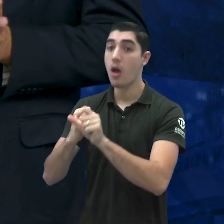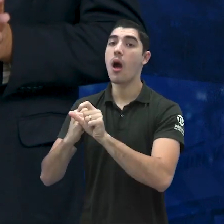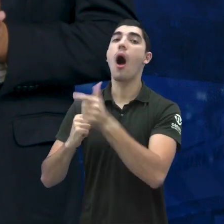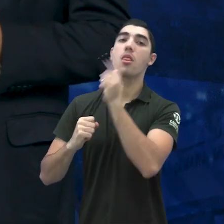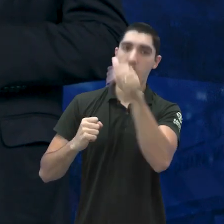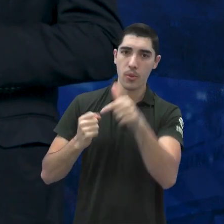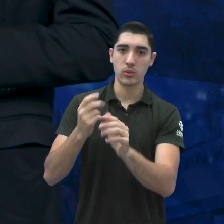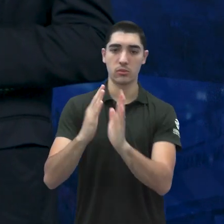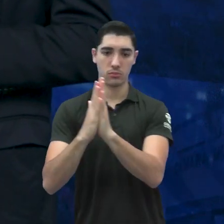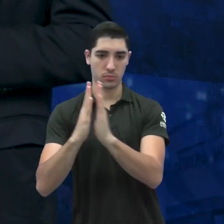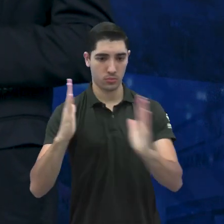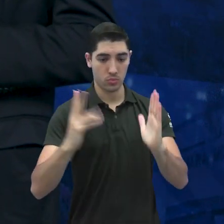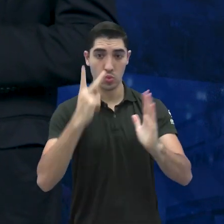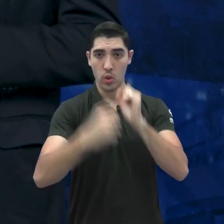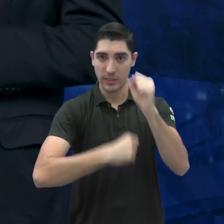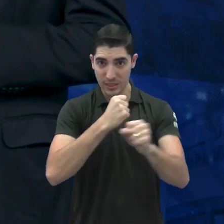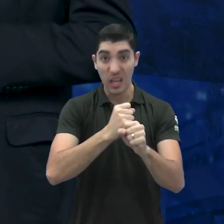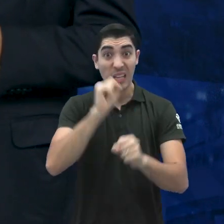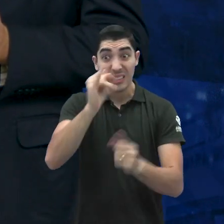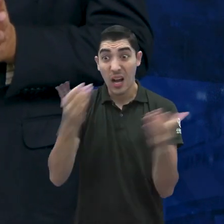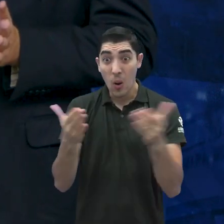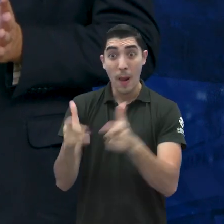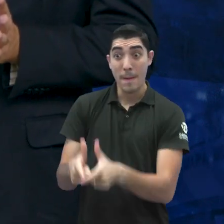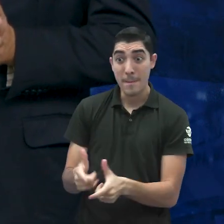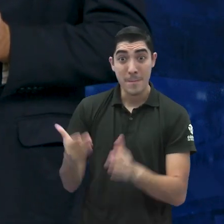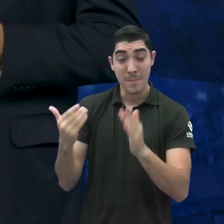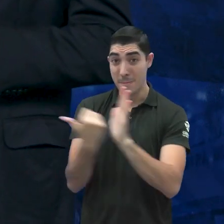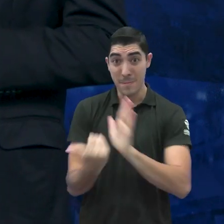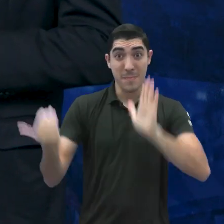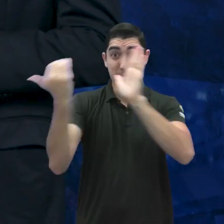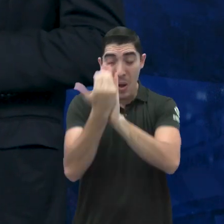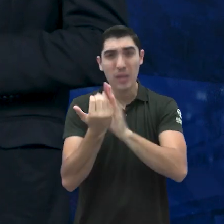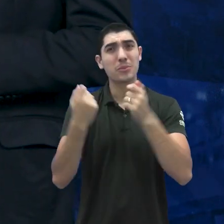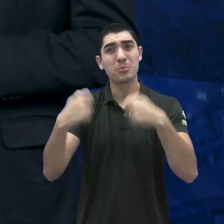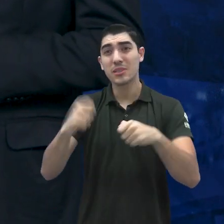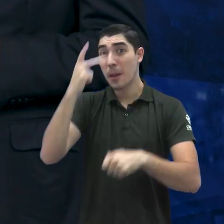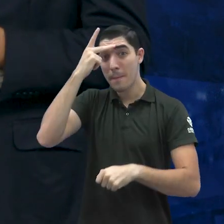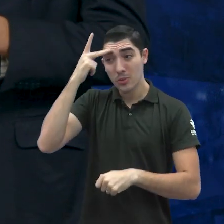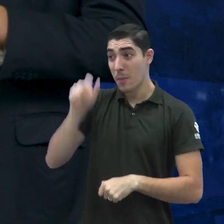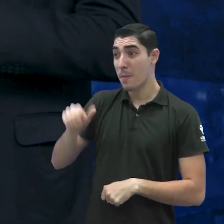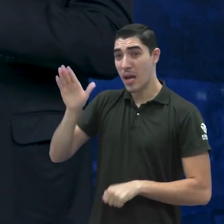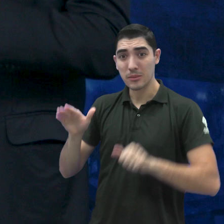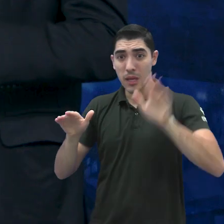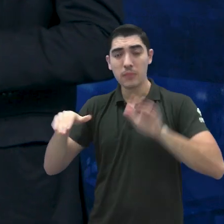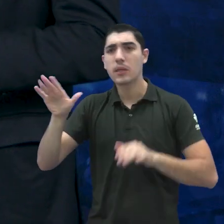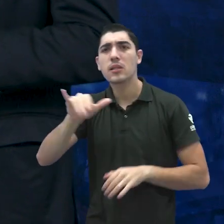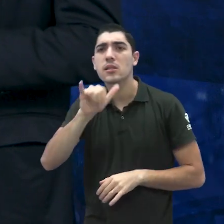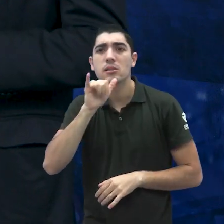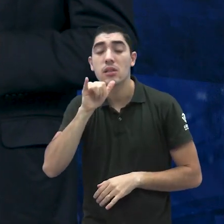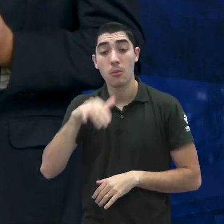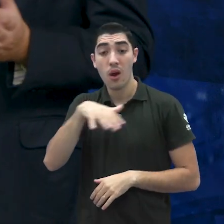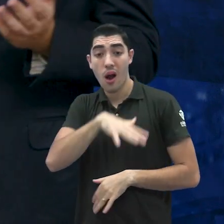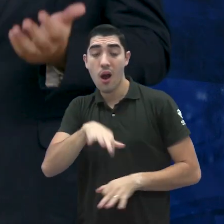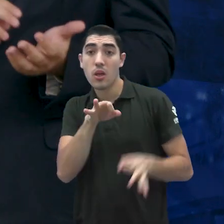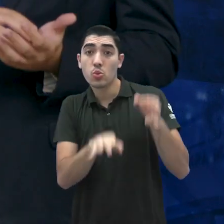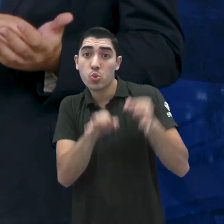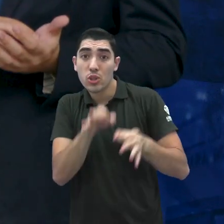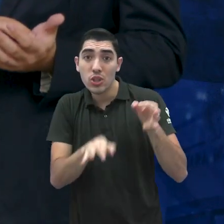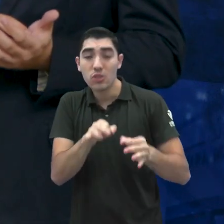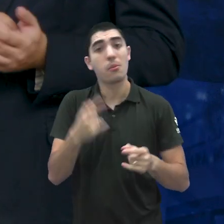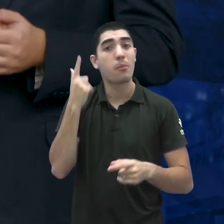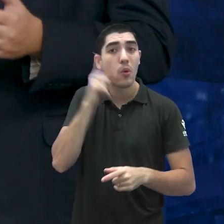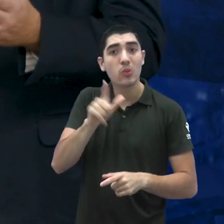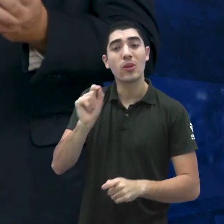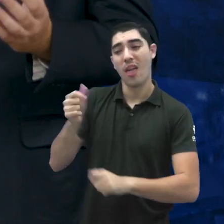você aumenta aquele tamanho de eleição, você vai ter um custo maior, você vai precisar de mais gente, por exemplo, na área jurídica,